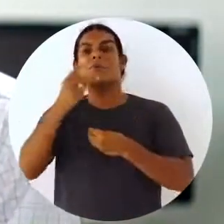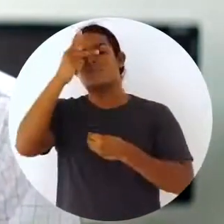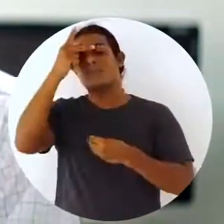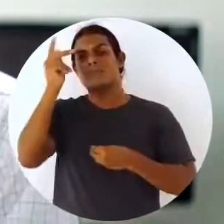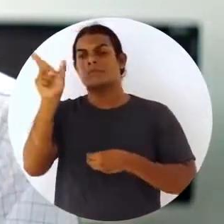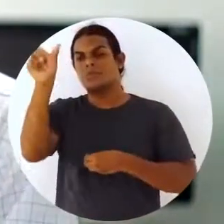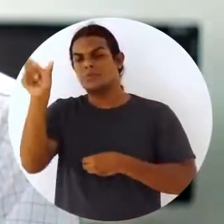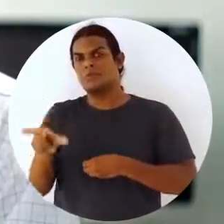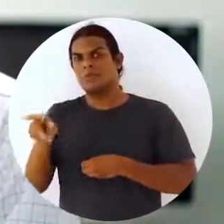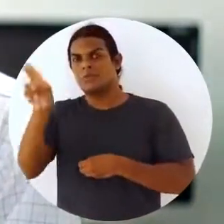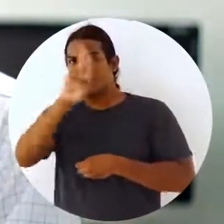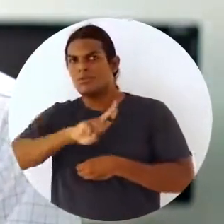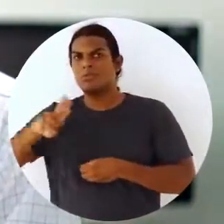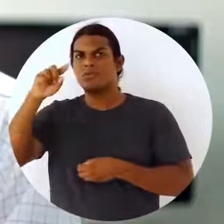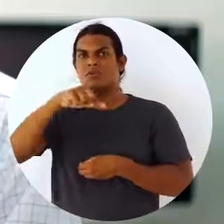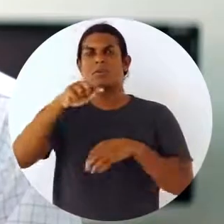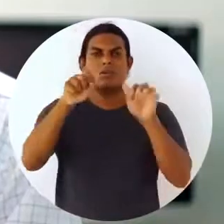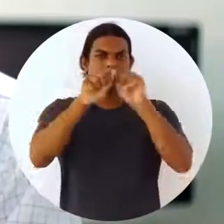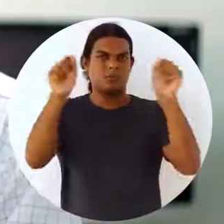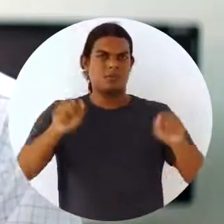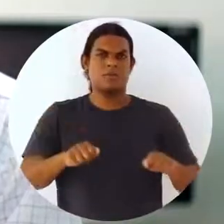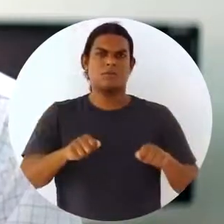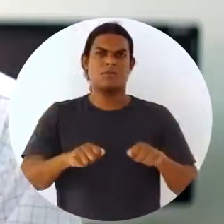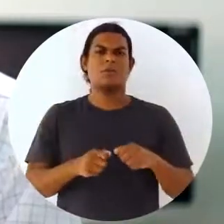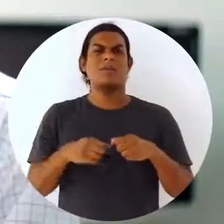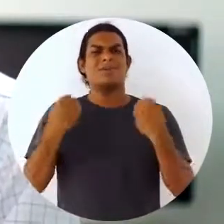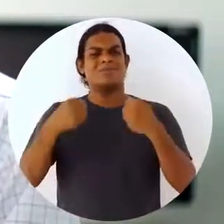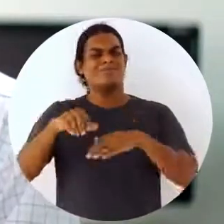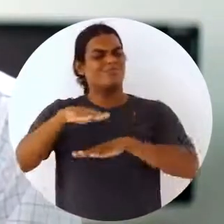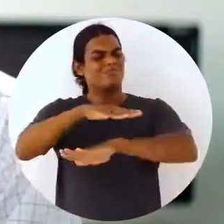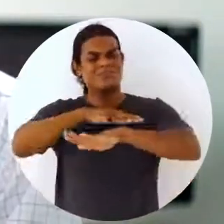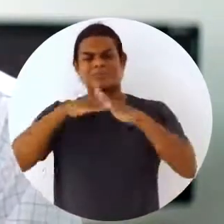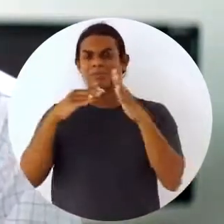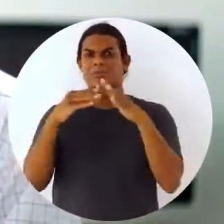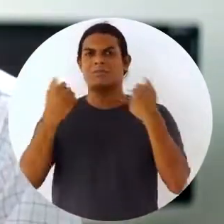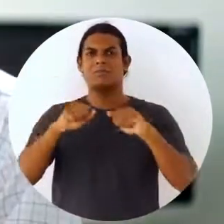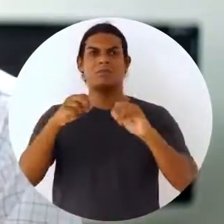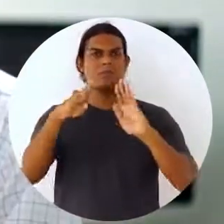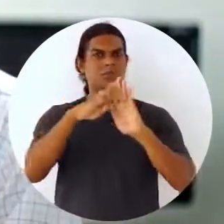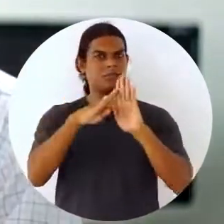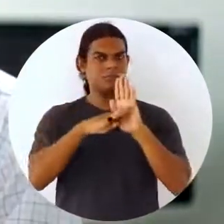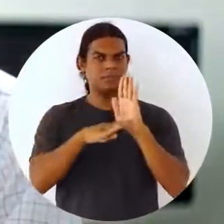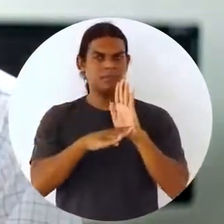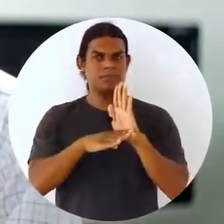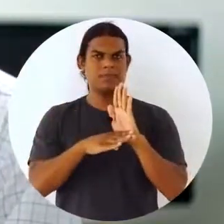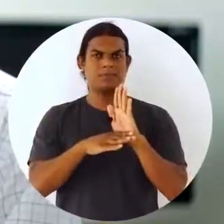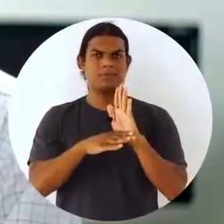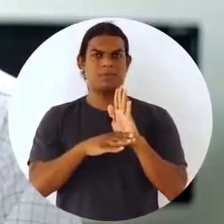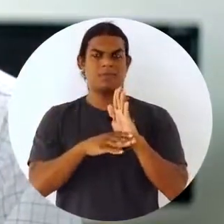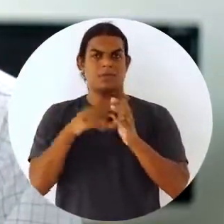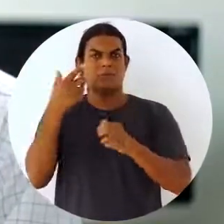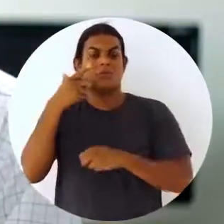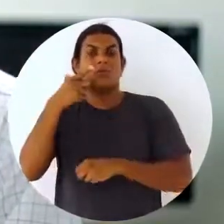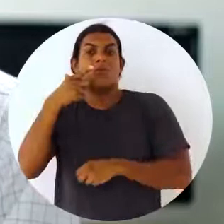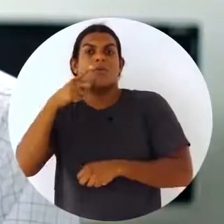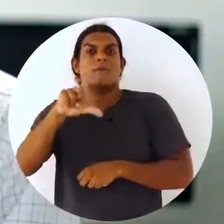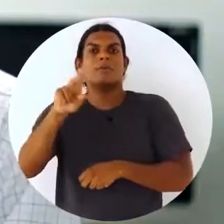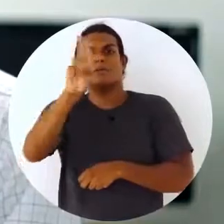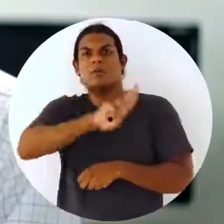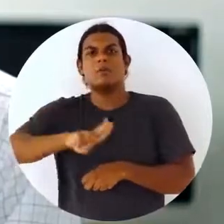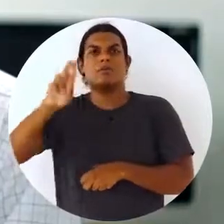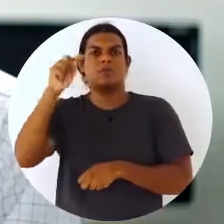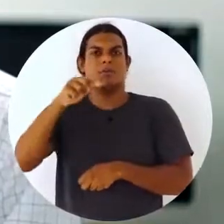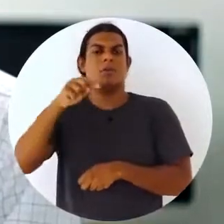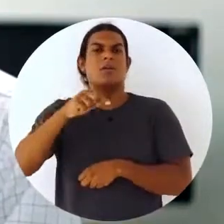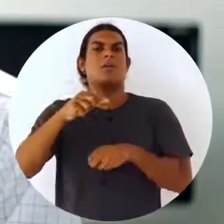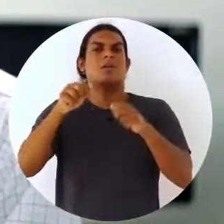sistema. Então, todos esses processos precisam ser planejados para que realmente, quando eu coloque essa informação e essa